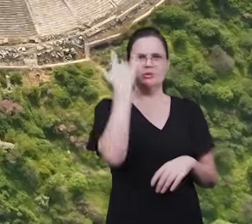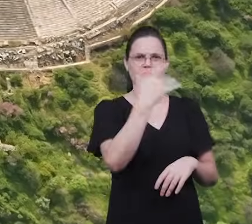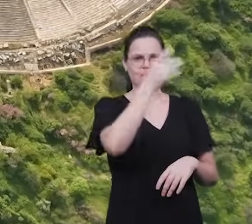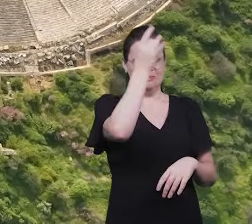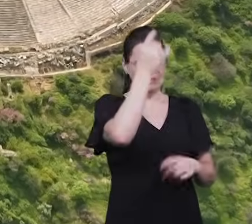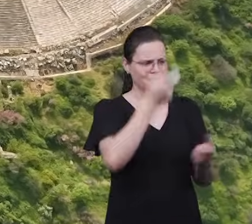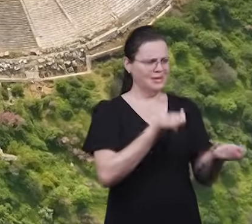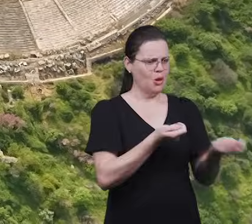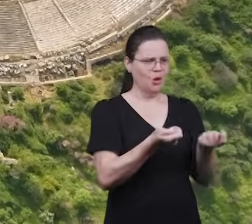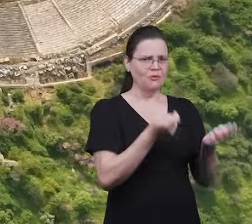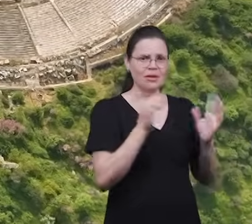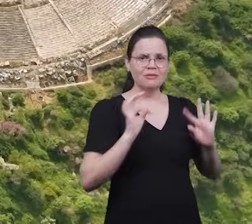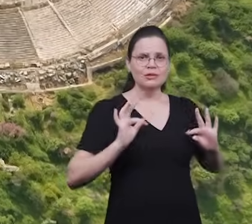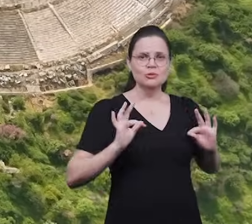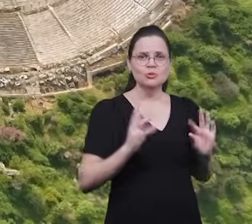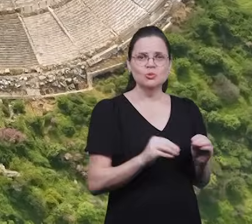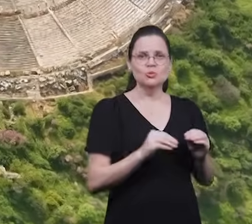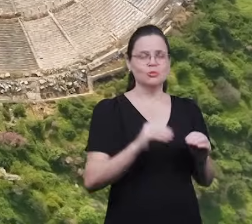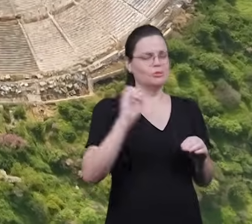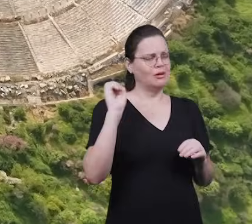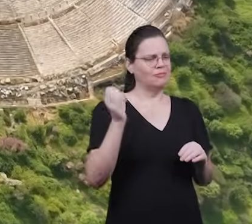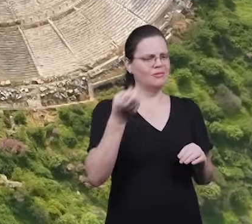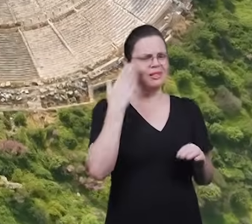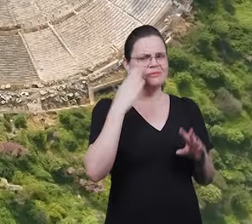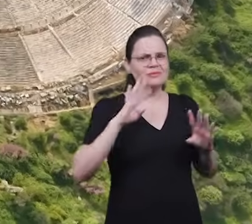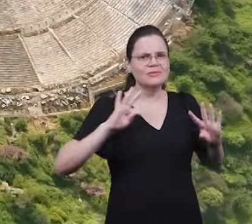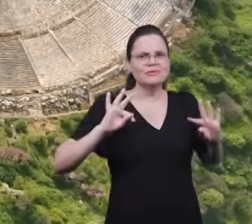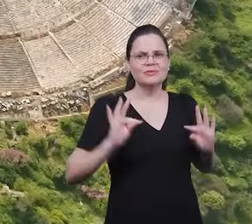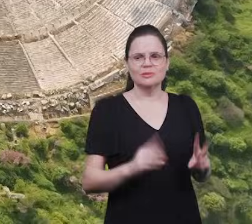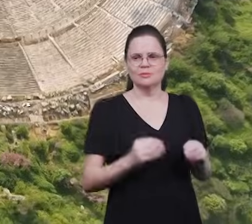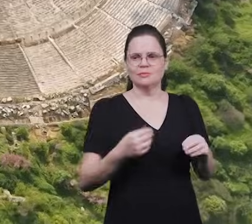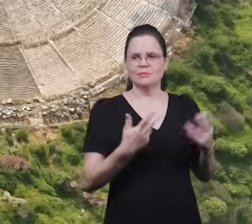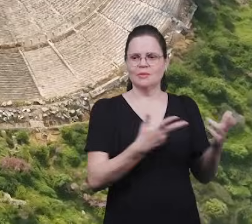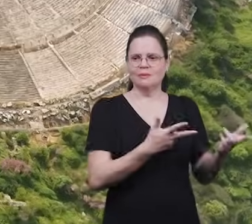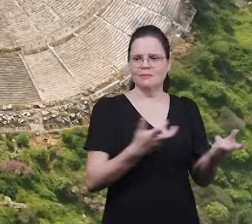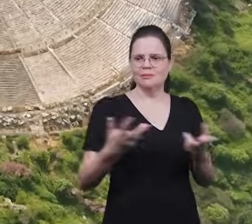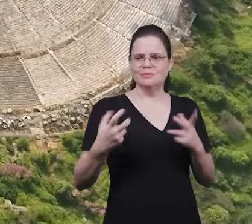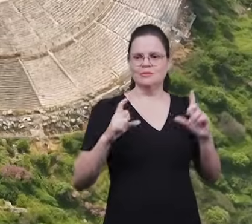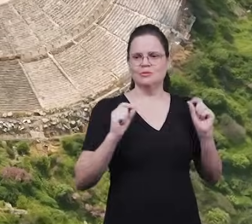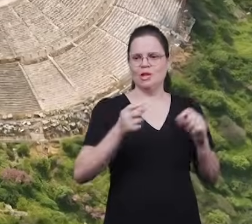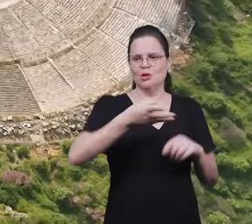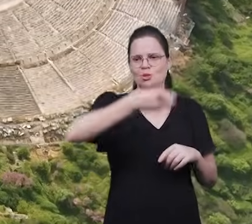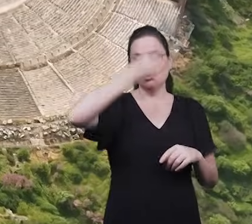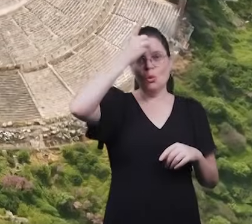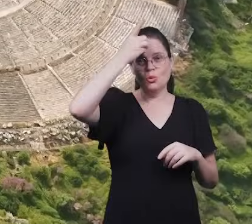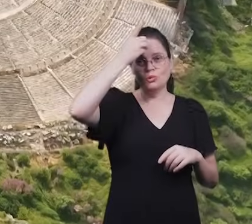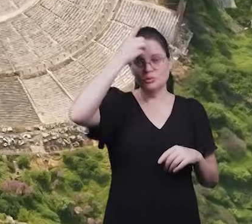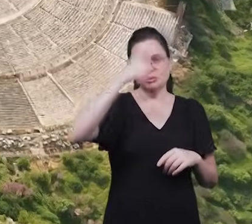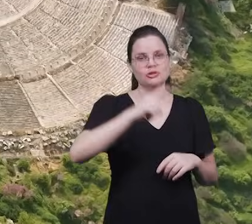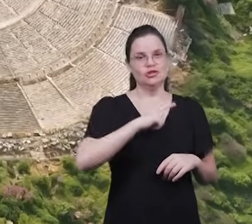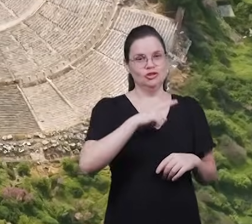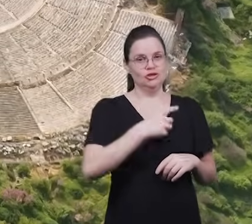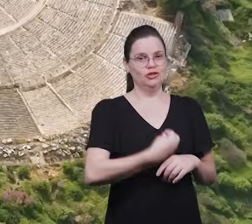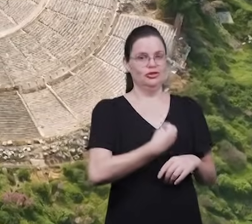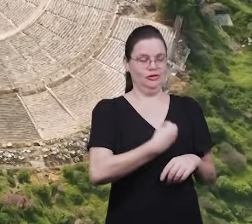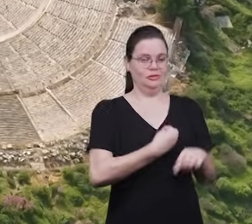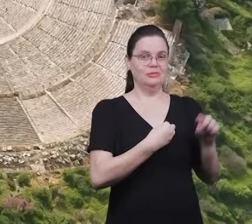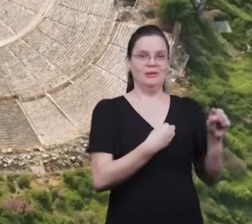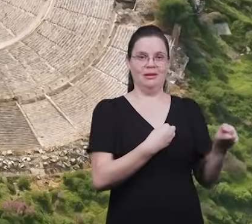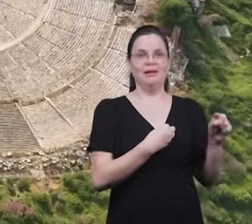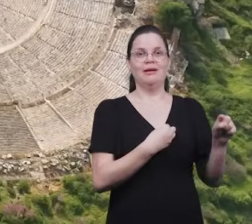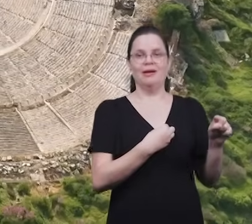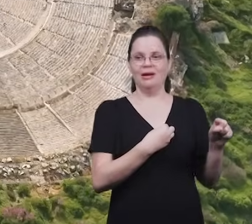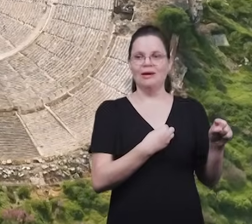dirigida pelo Espírito Santo. Nós vimos que os dons espirituais eram manifestos de uma